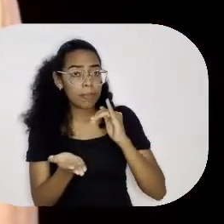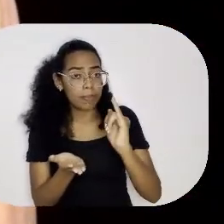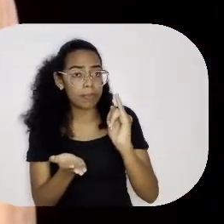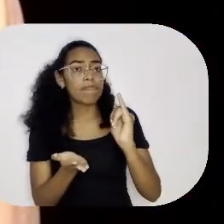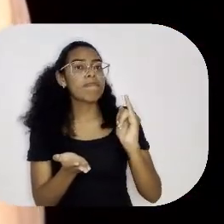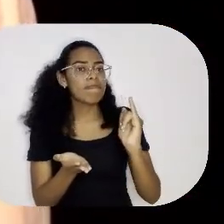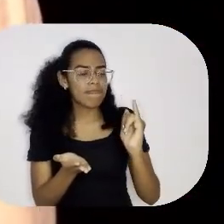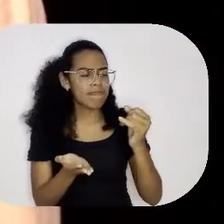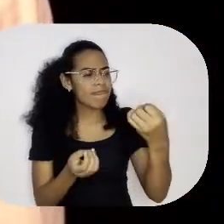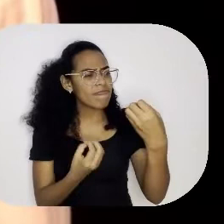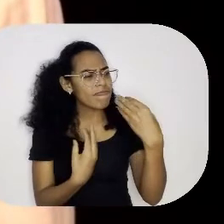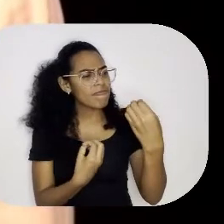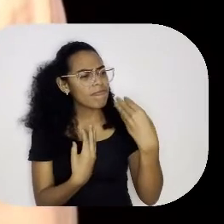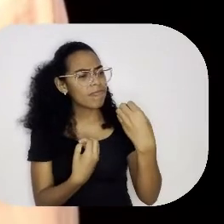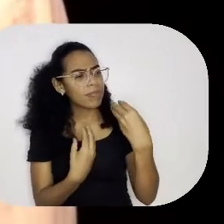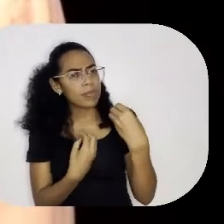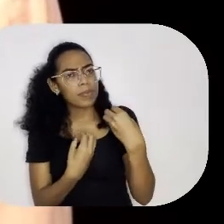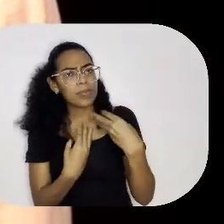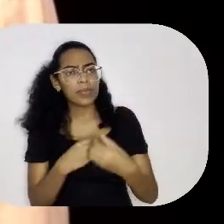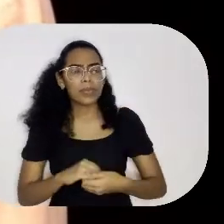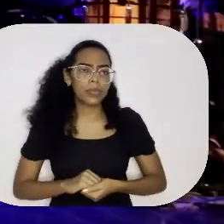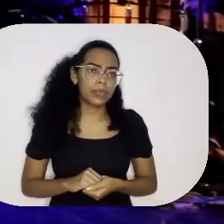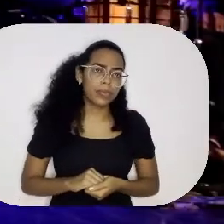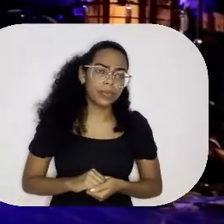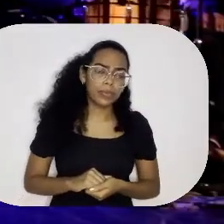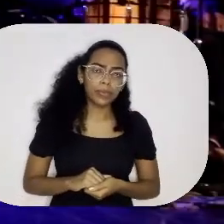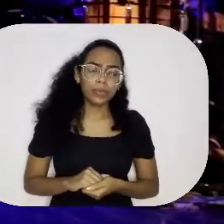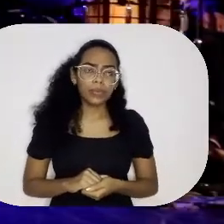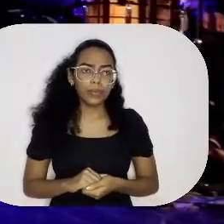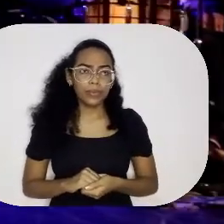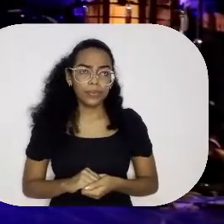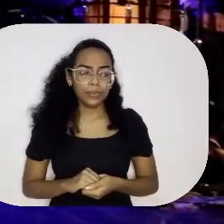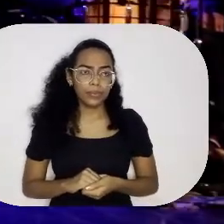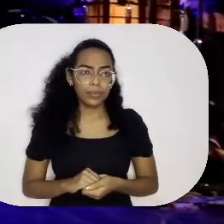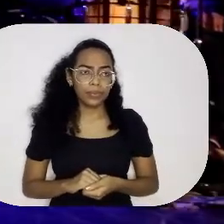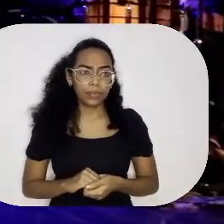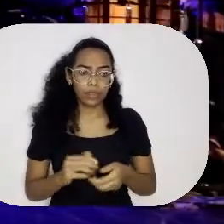Meu pai foi quem me ensinou